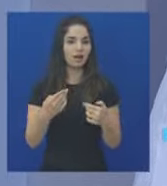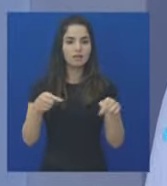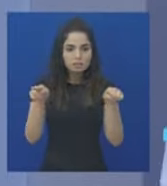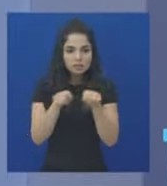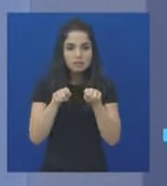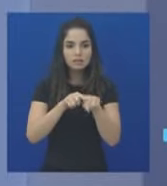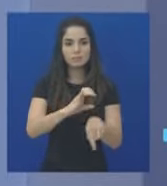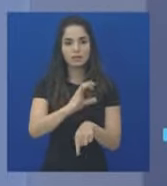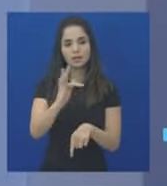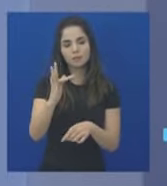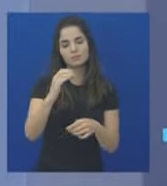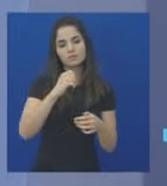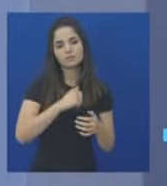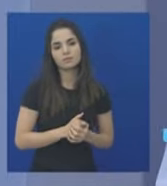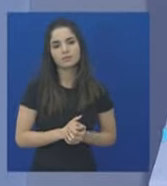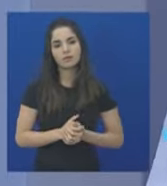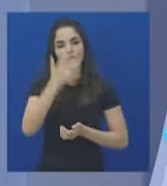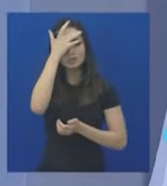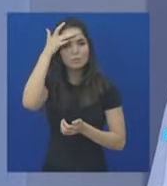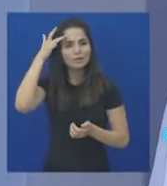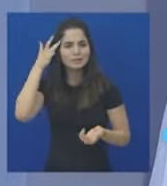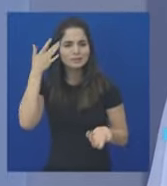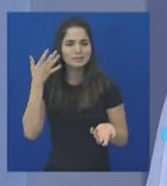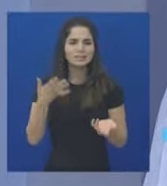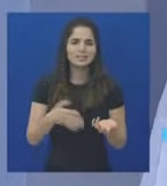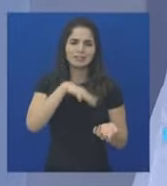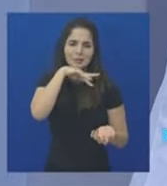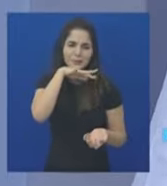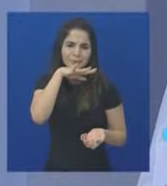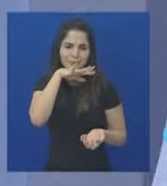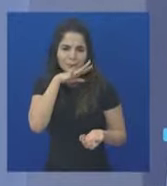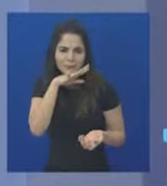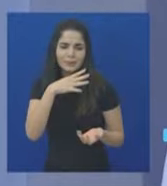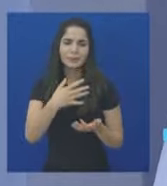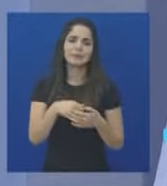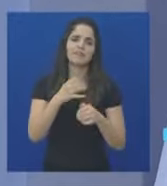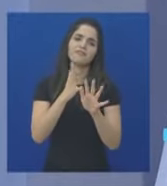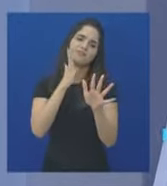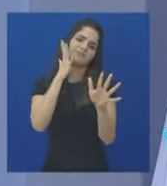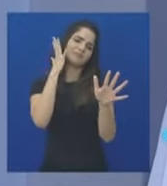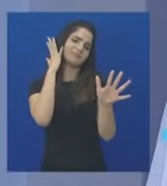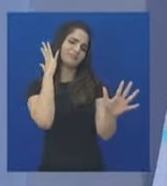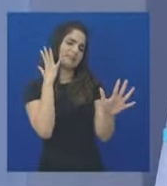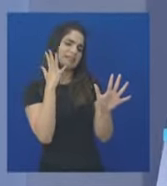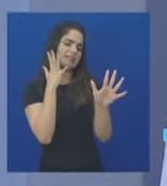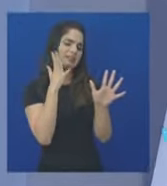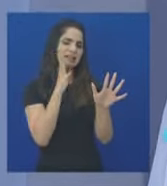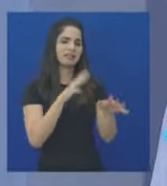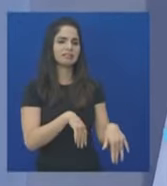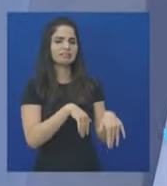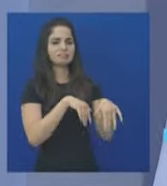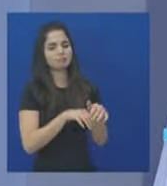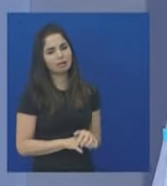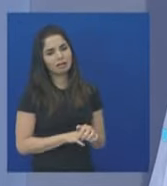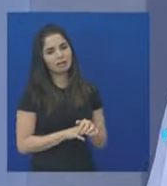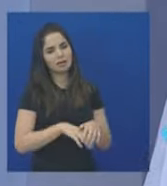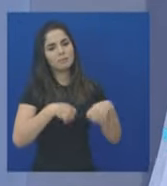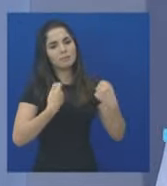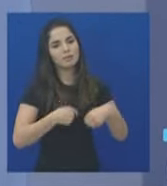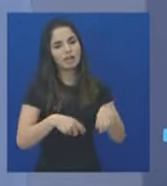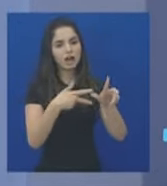que as pessoas tenham que passar pelo constrangimento em Cabo Frio, de às vezes enfrentar filas para tirar um carnê do IPTU,